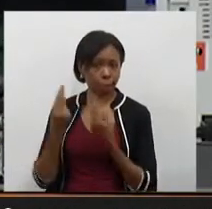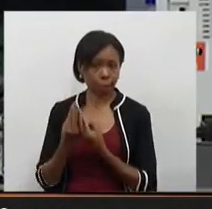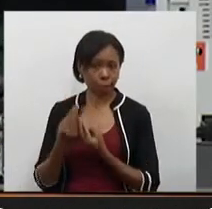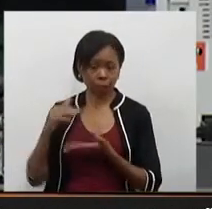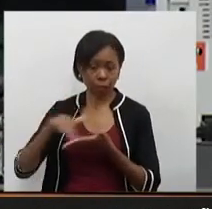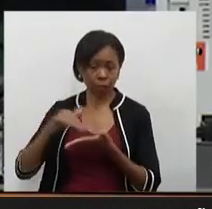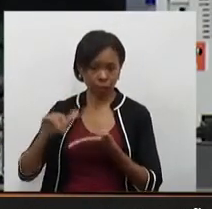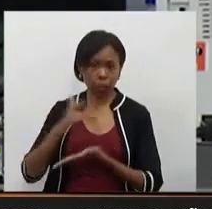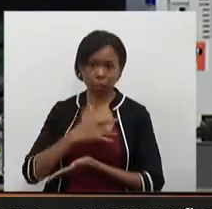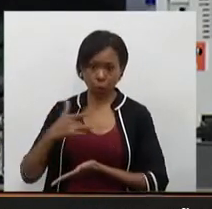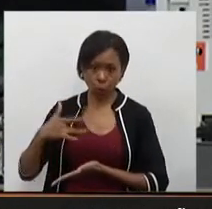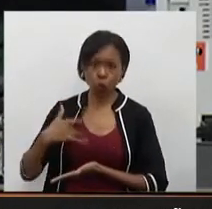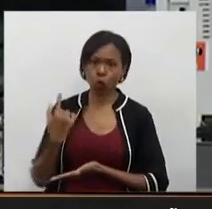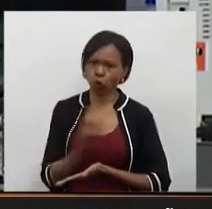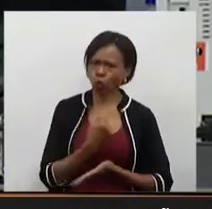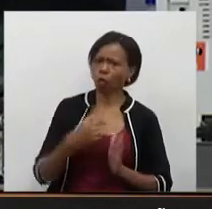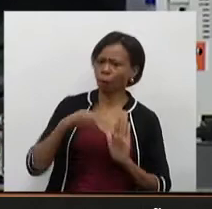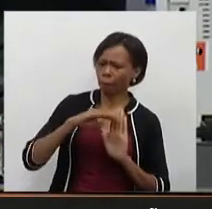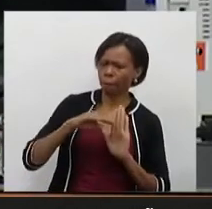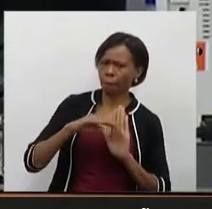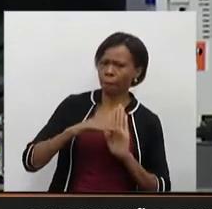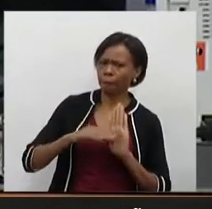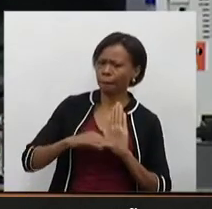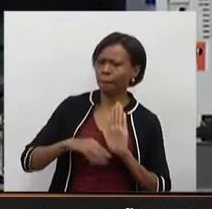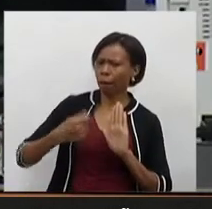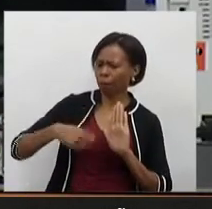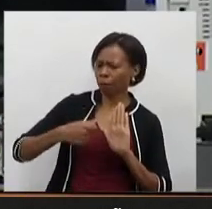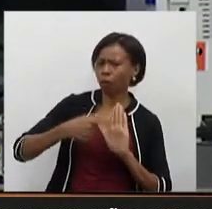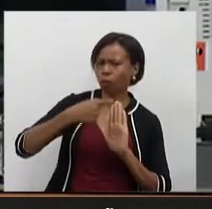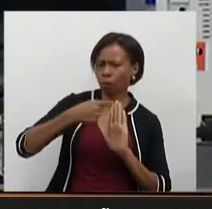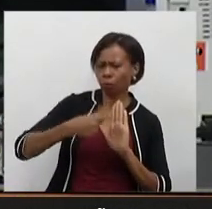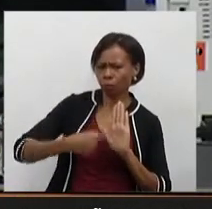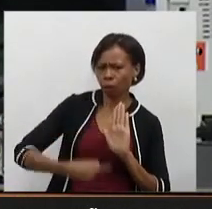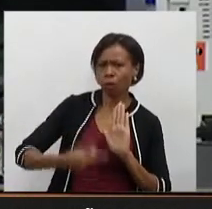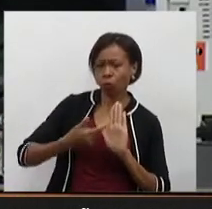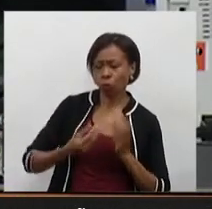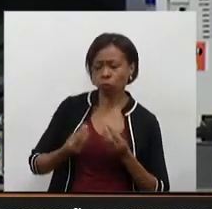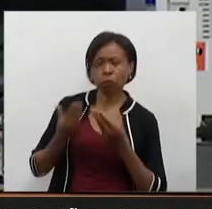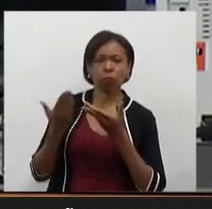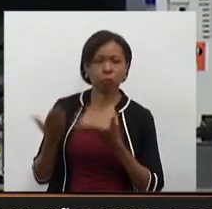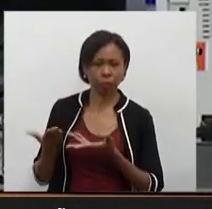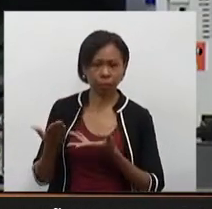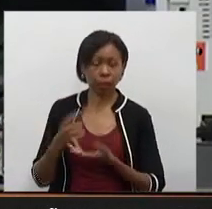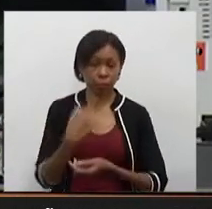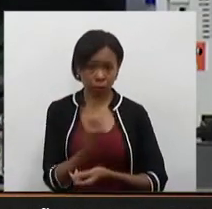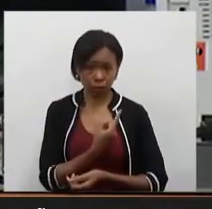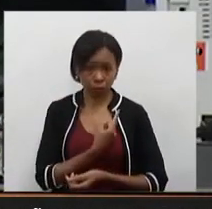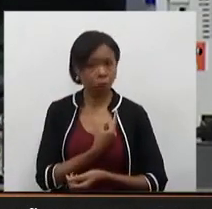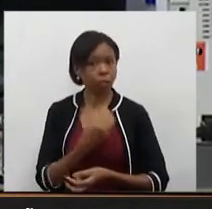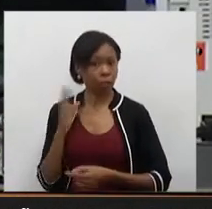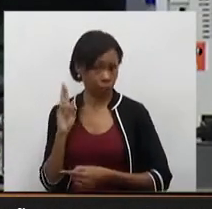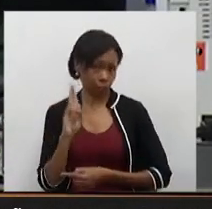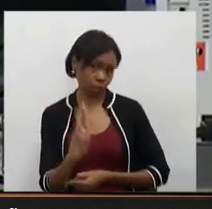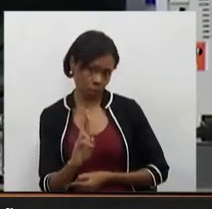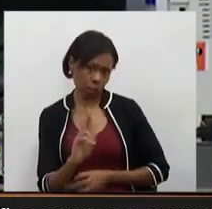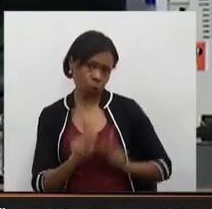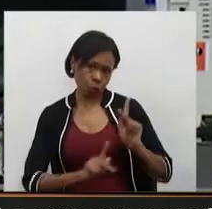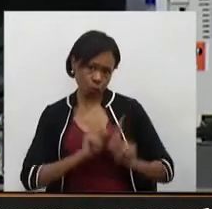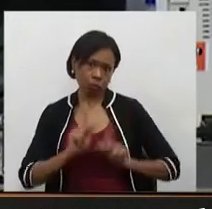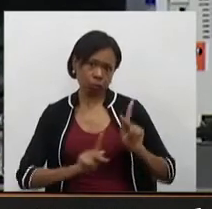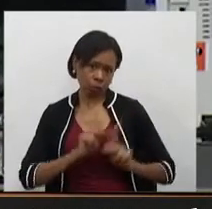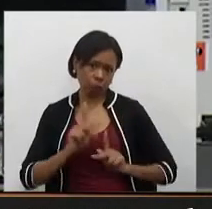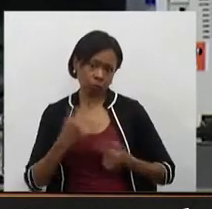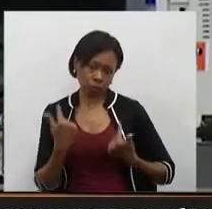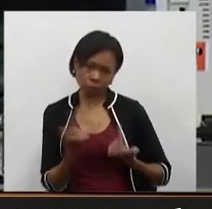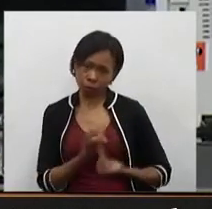levar todas essas demandas e nós, como representantes do povo, fazemos a nossa atuação.